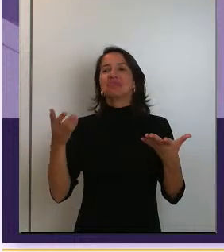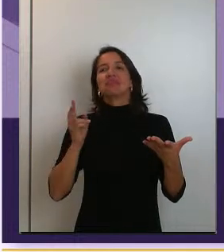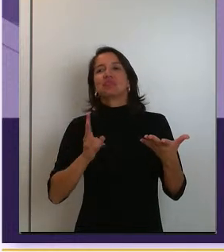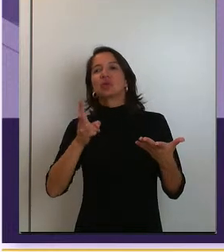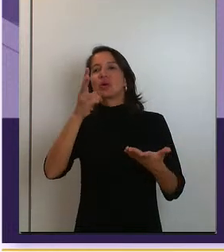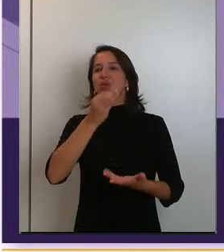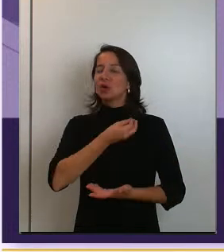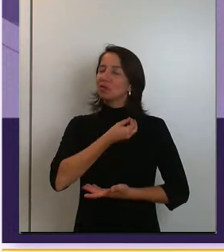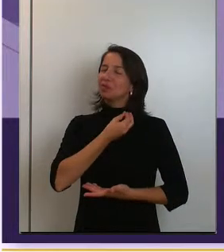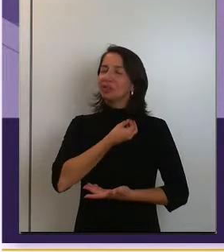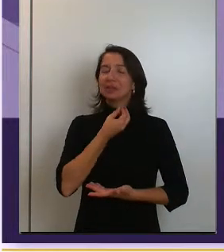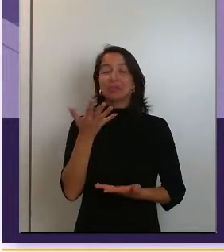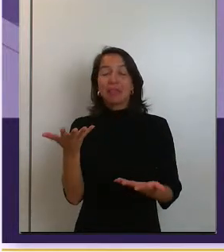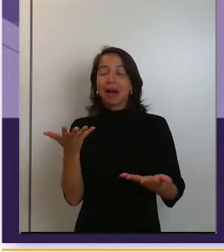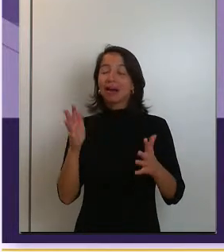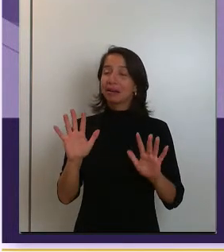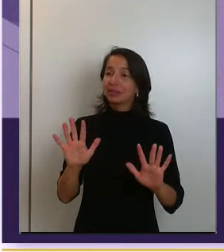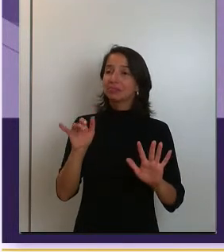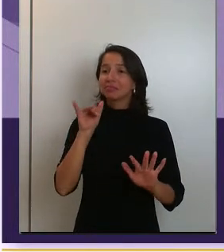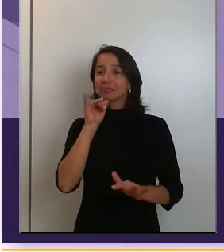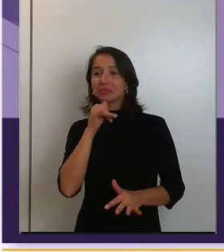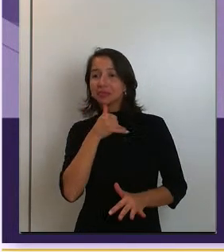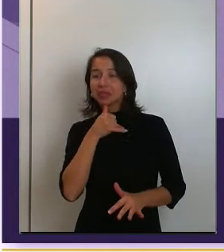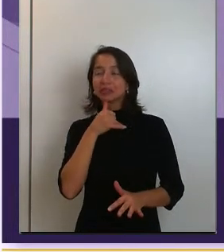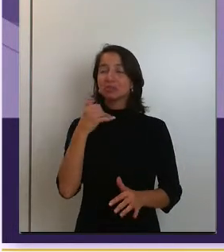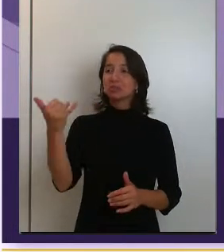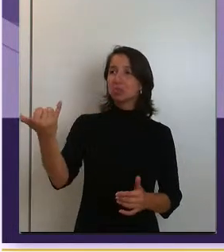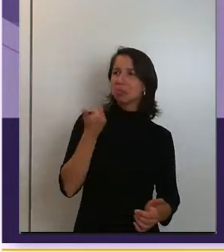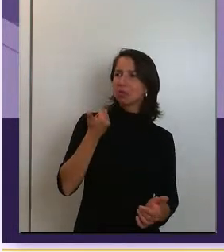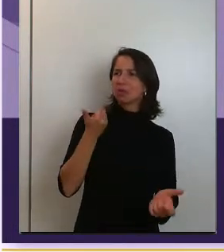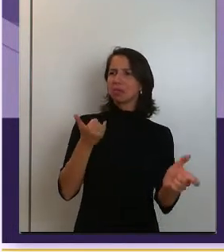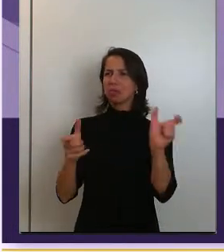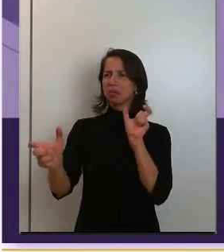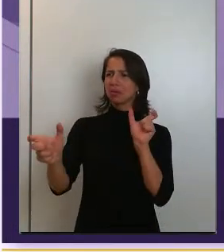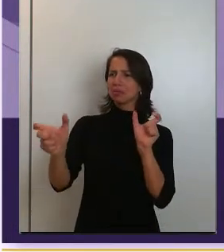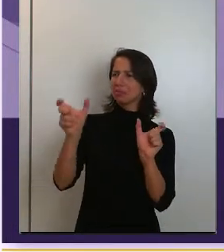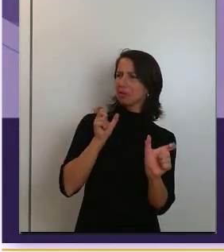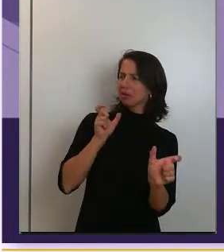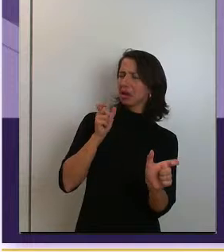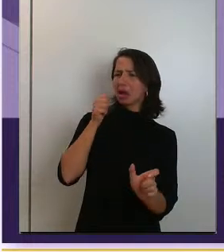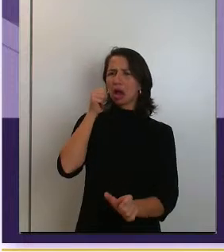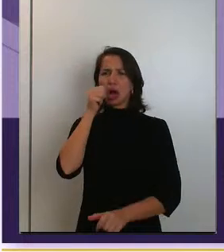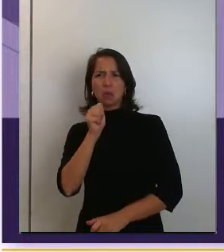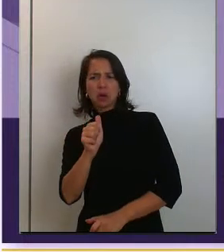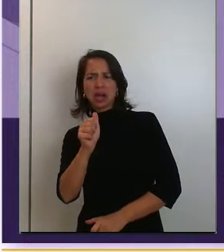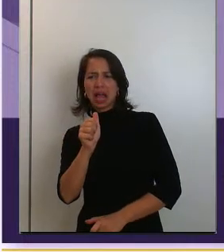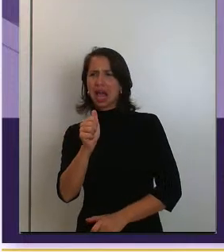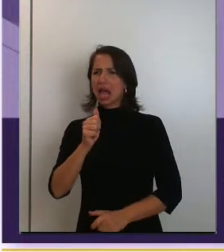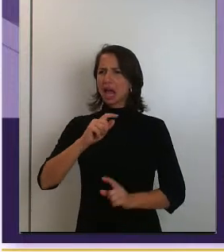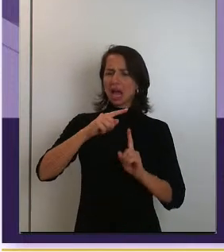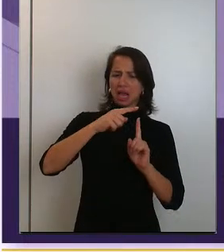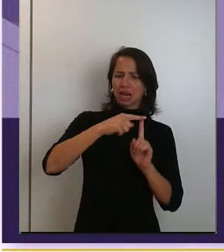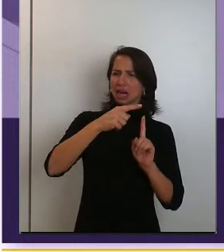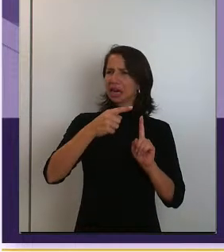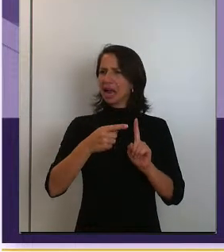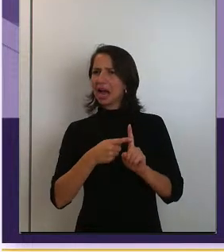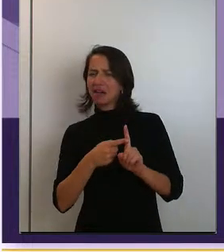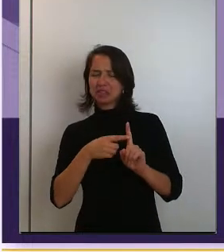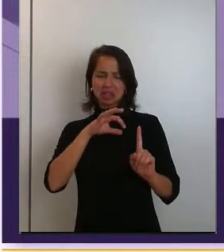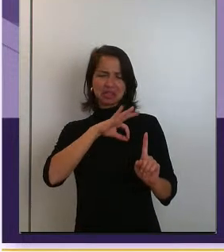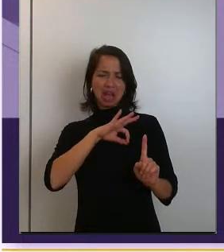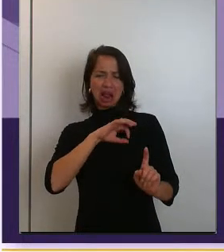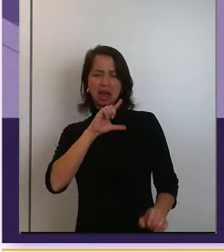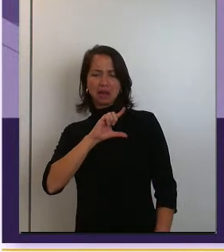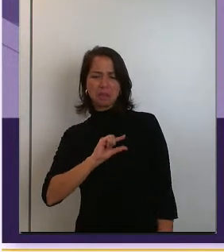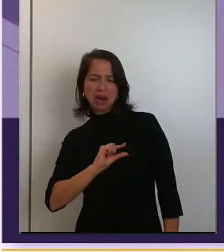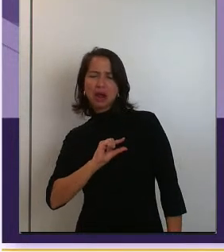ainda, infelizmente, a gente tem que escutar frases como mulher tem que ganhar menos porque engravida, mulher tem que ganhar menos porque cuida mais